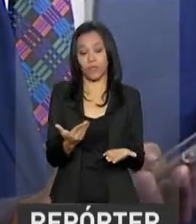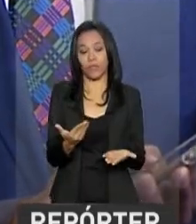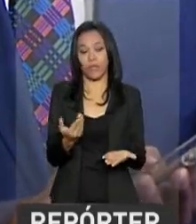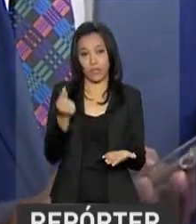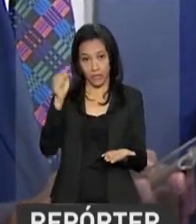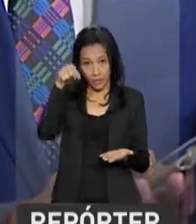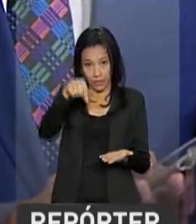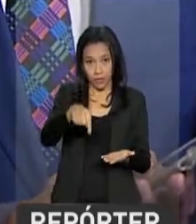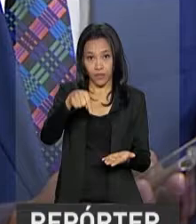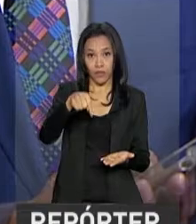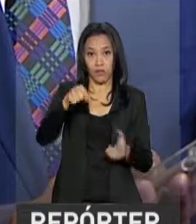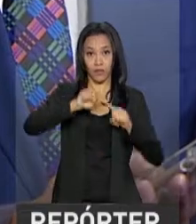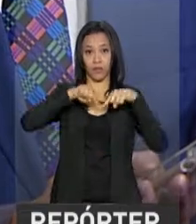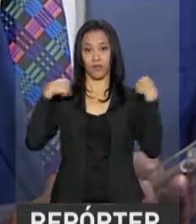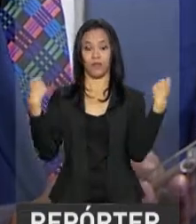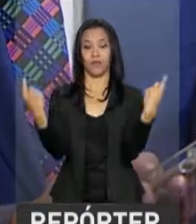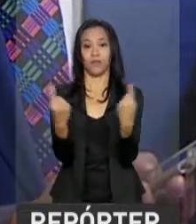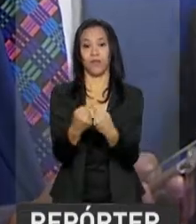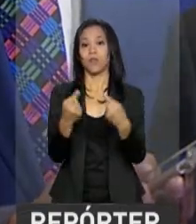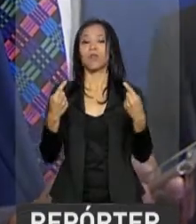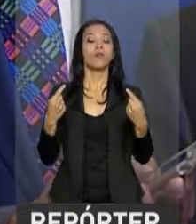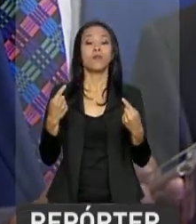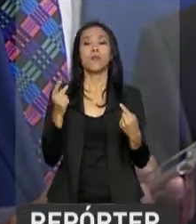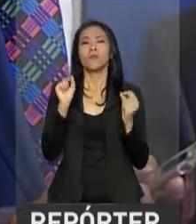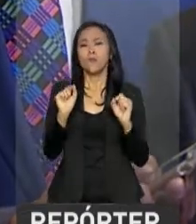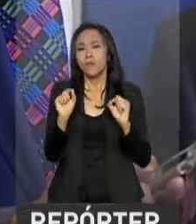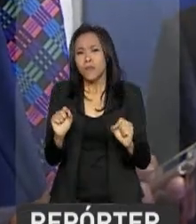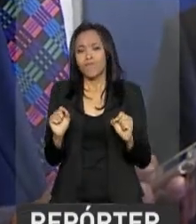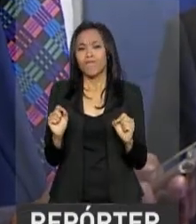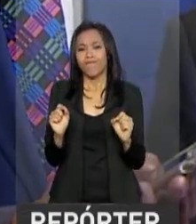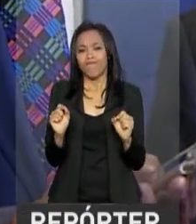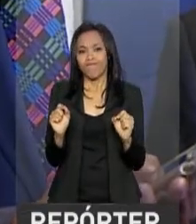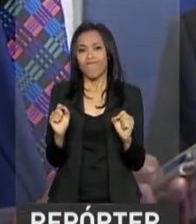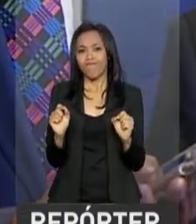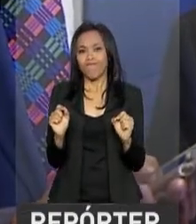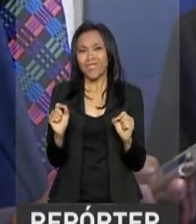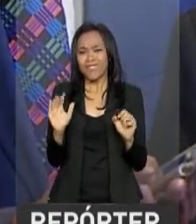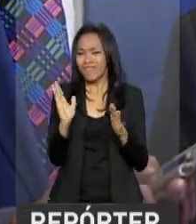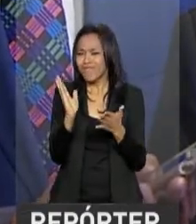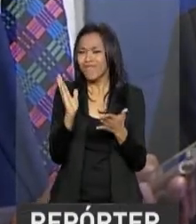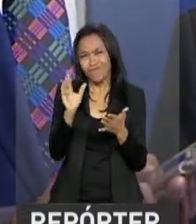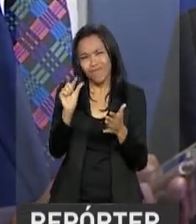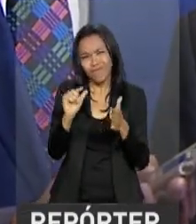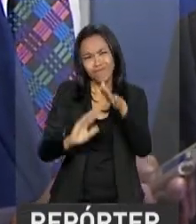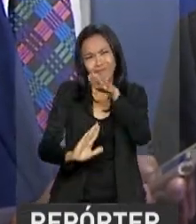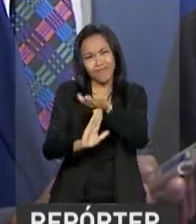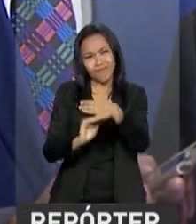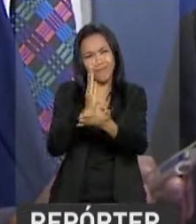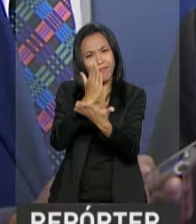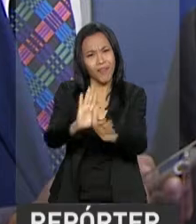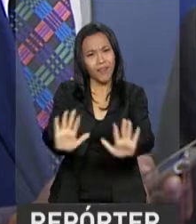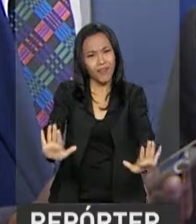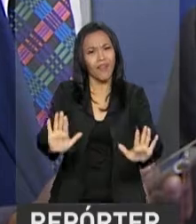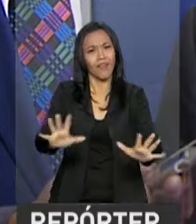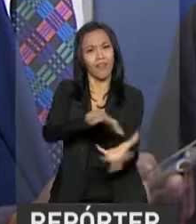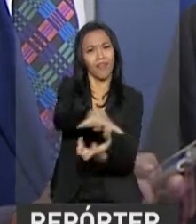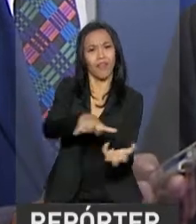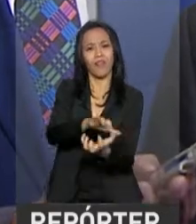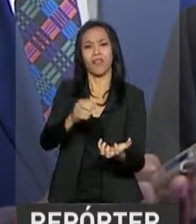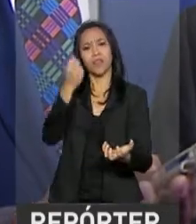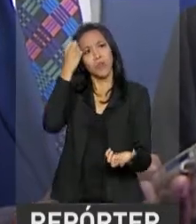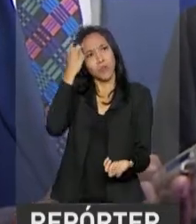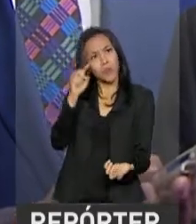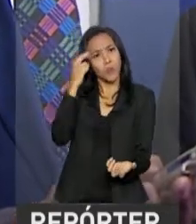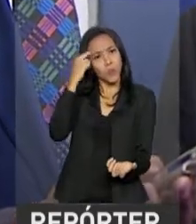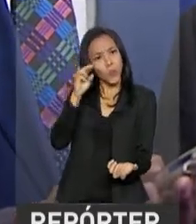a reunião se solicitasse uma espécie de trégua para que em dois três dias no máximo